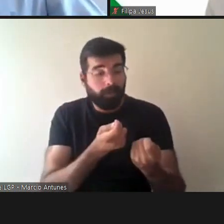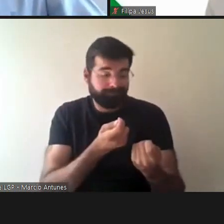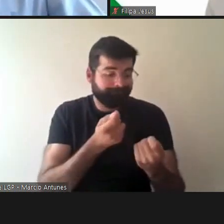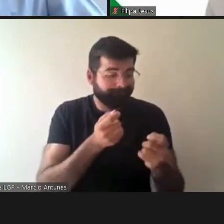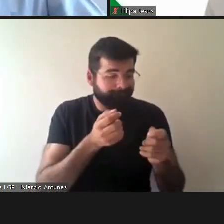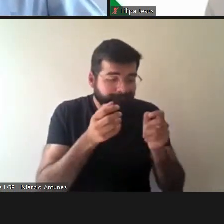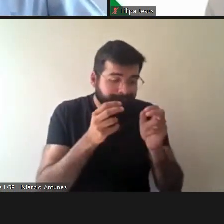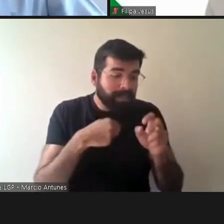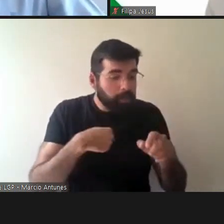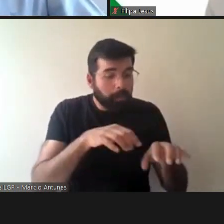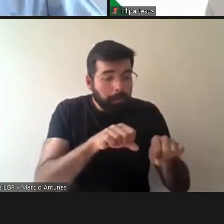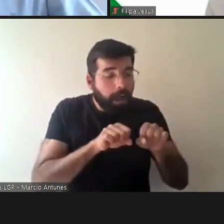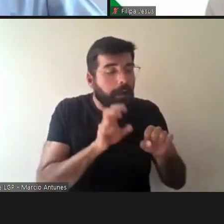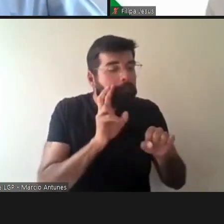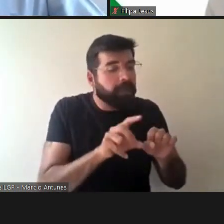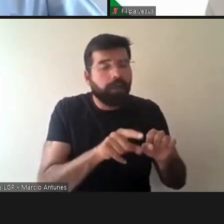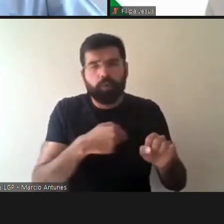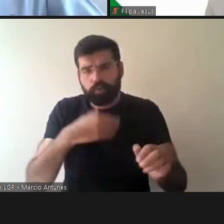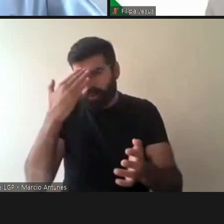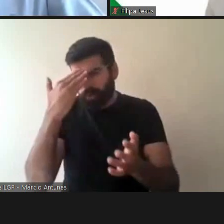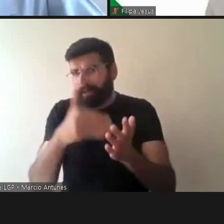qual será o resultado, não é?